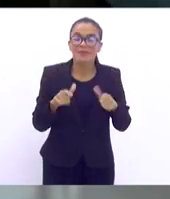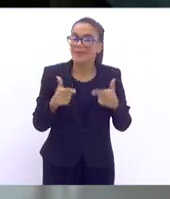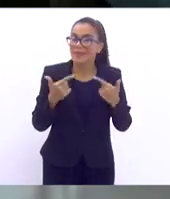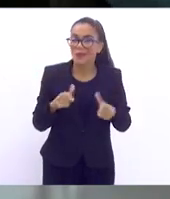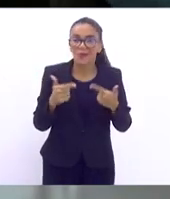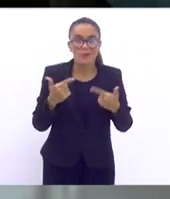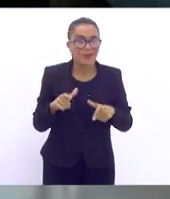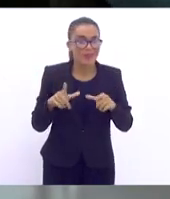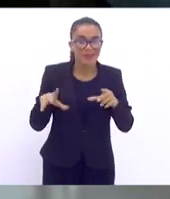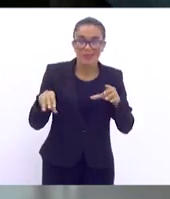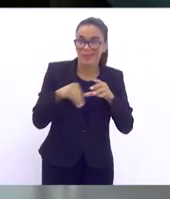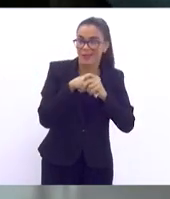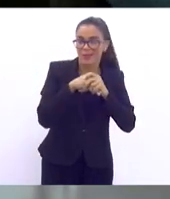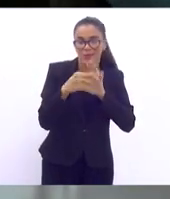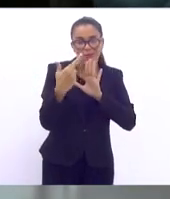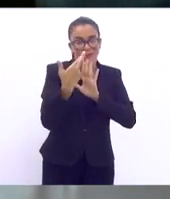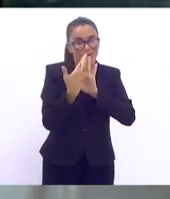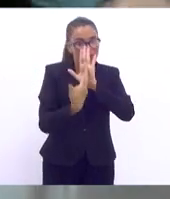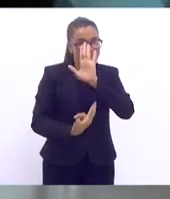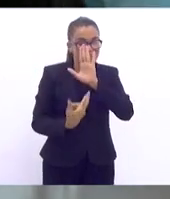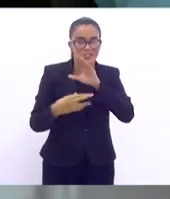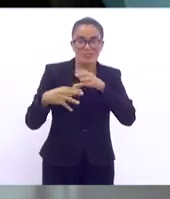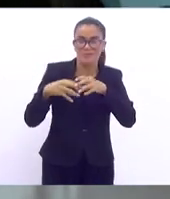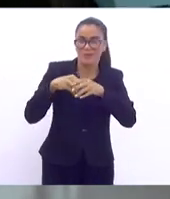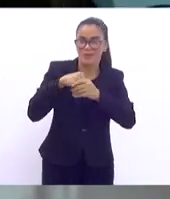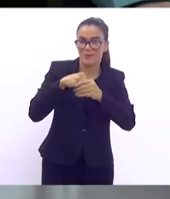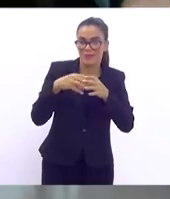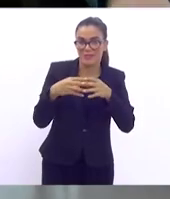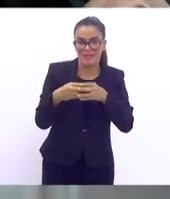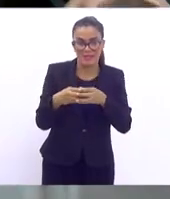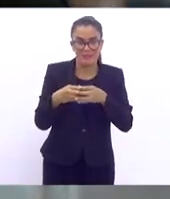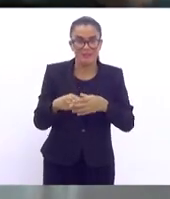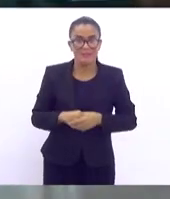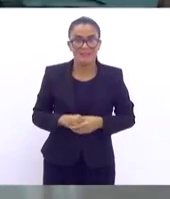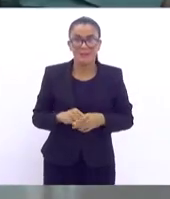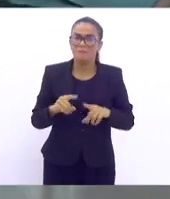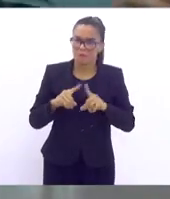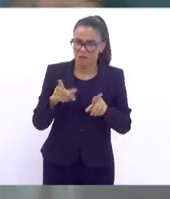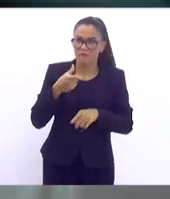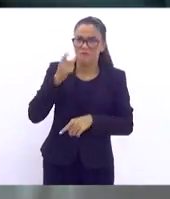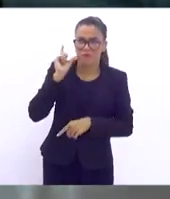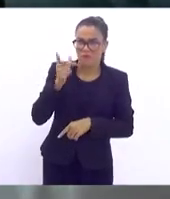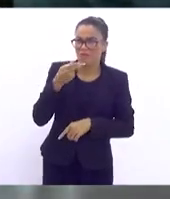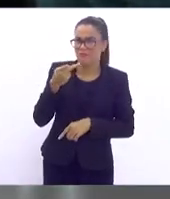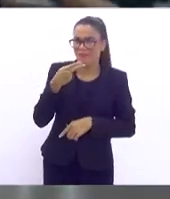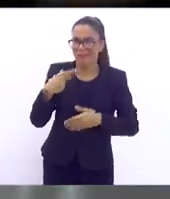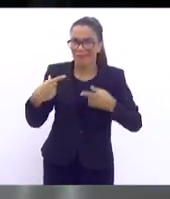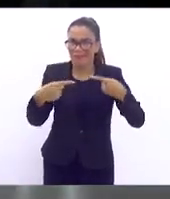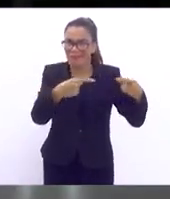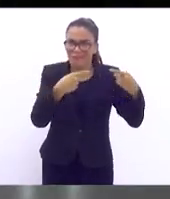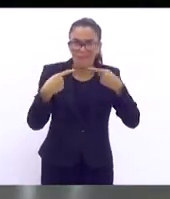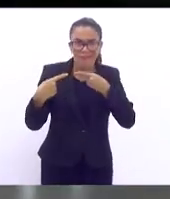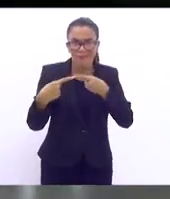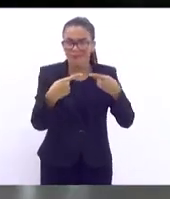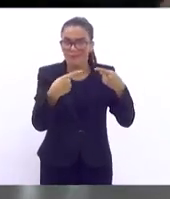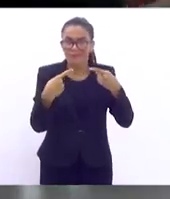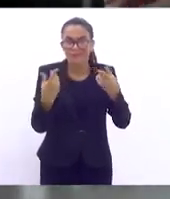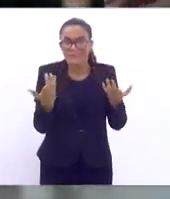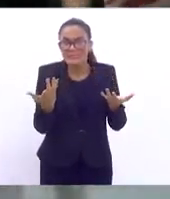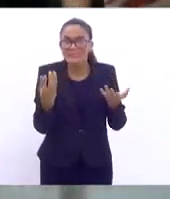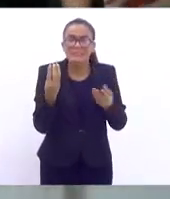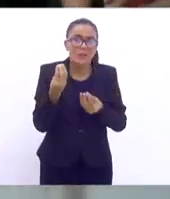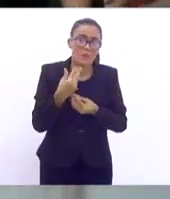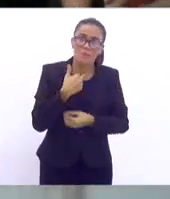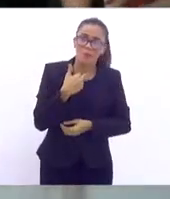cabe dentro do Regimento Interno eu não acho esse dispositivo no regime mas foi dito isso ontem se não cabe não podia ter sido